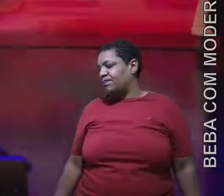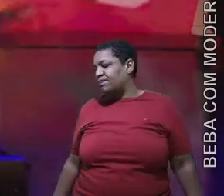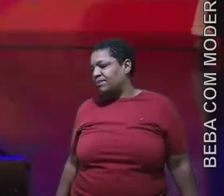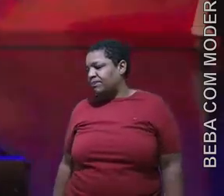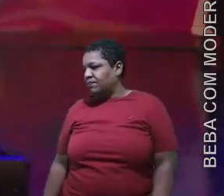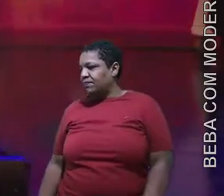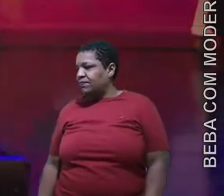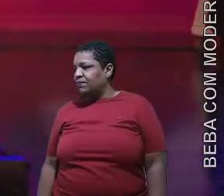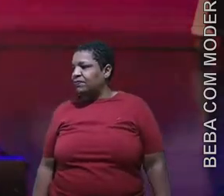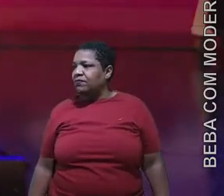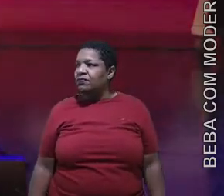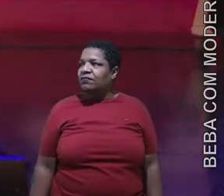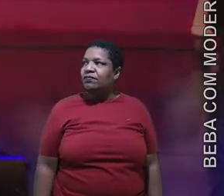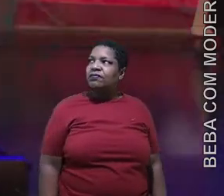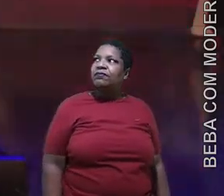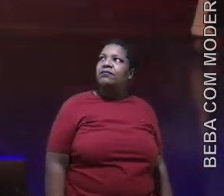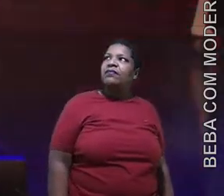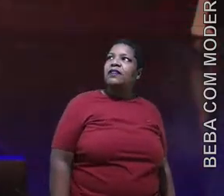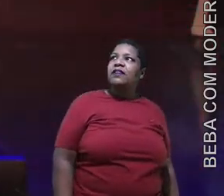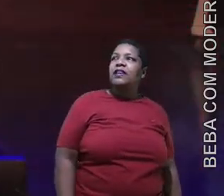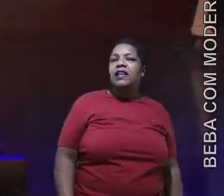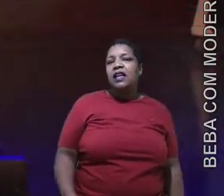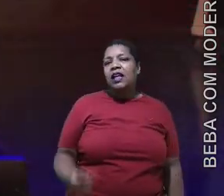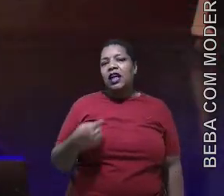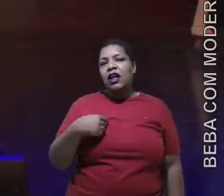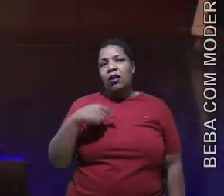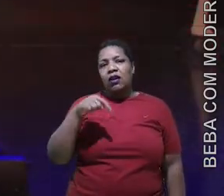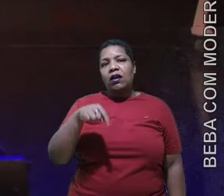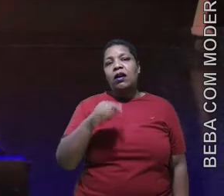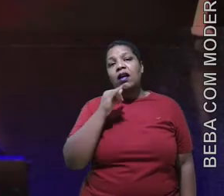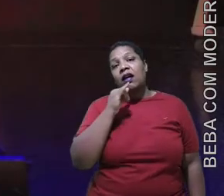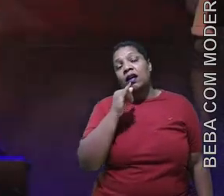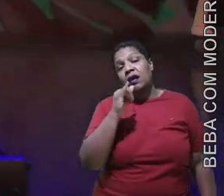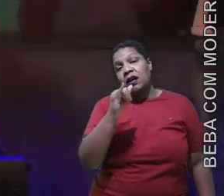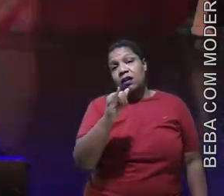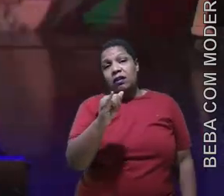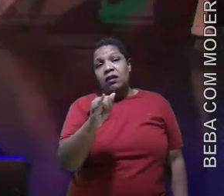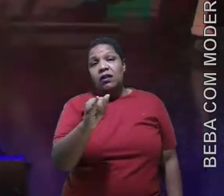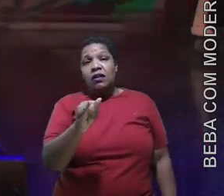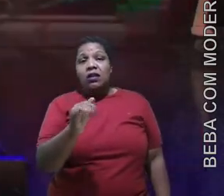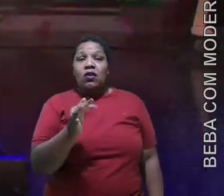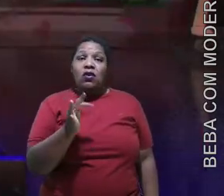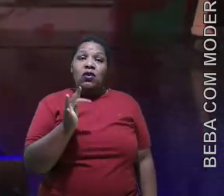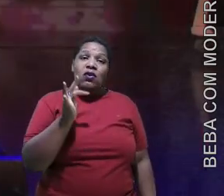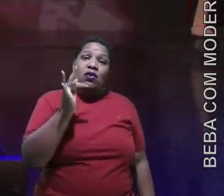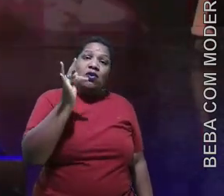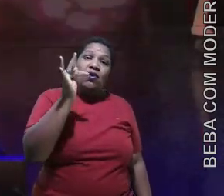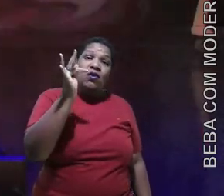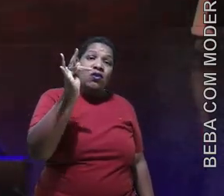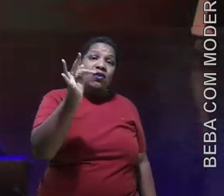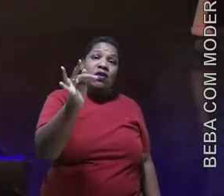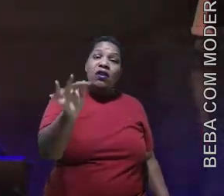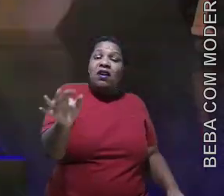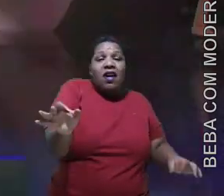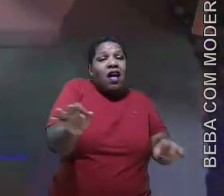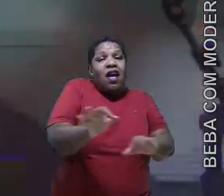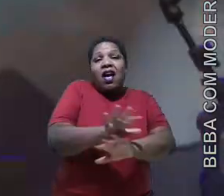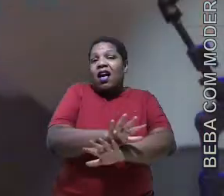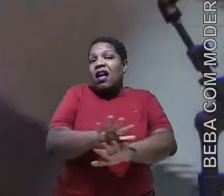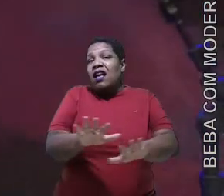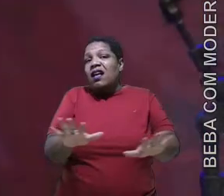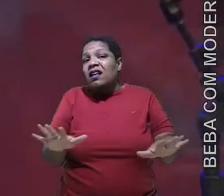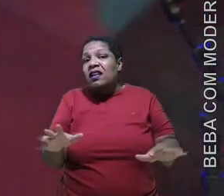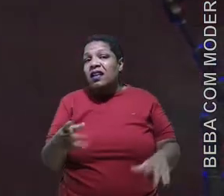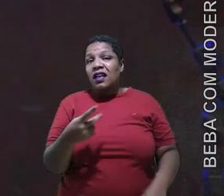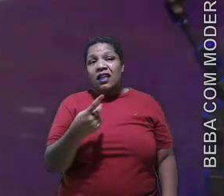eu vim aqui para te avisar que o futuro já acabou e